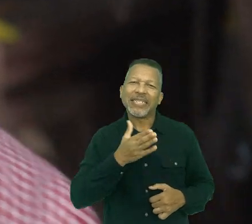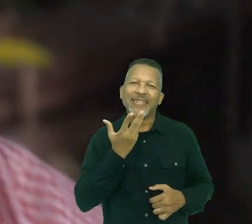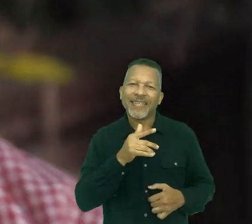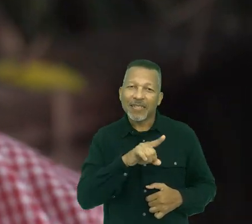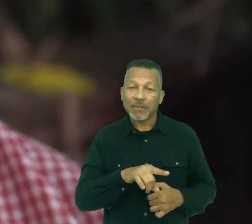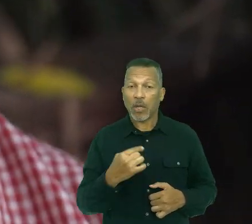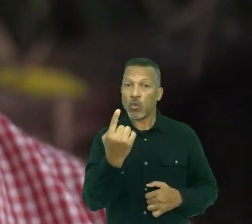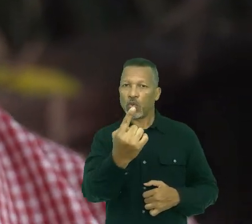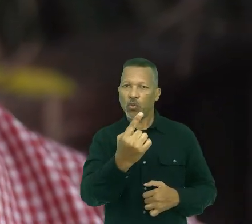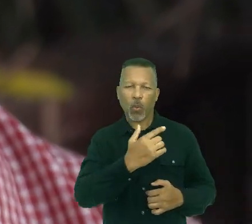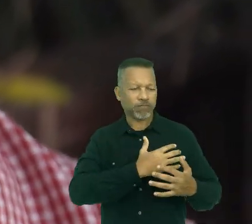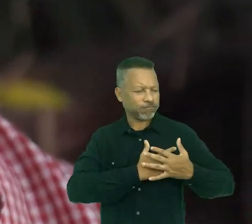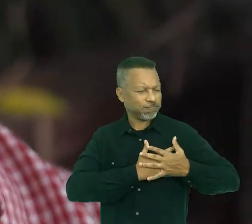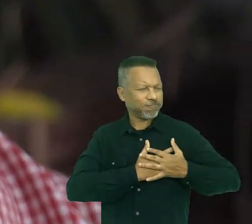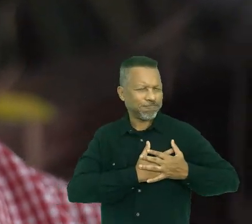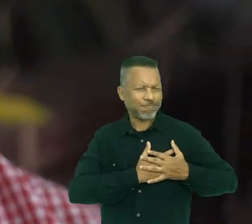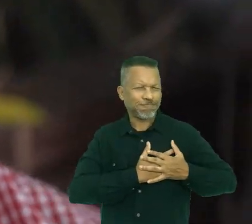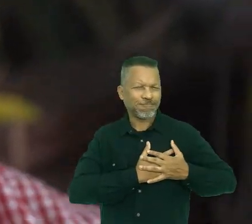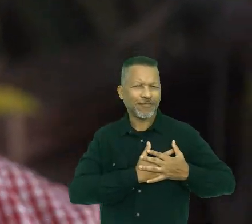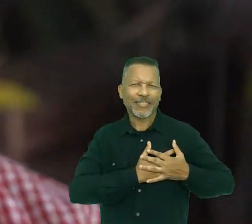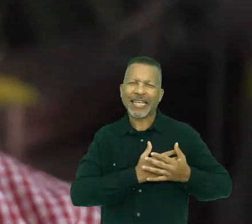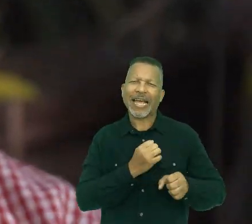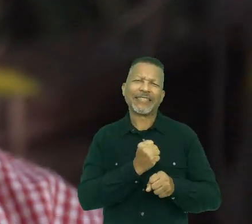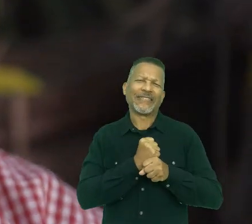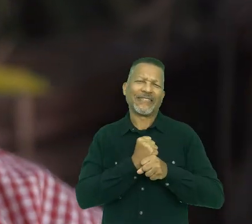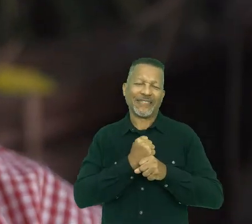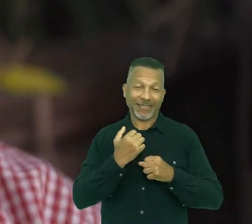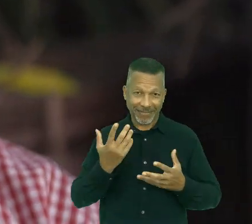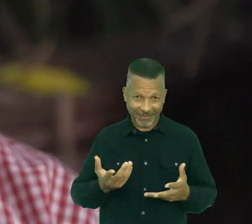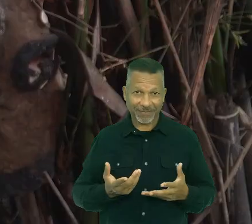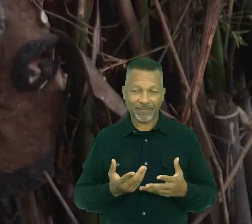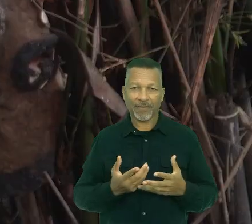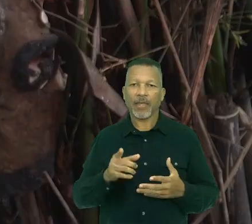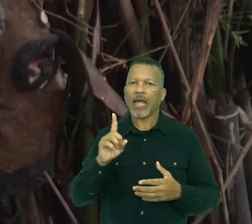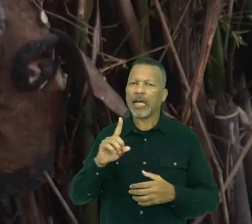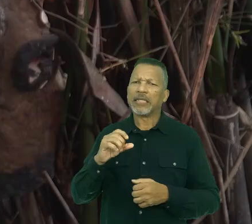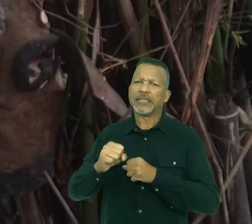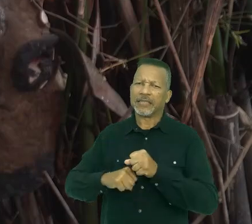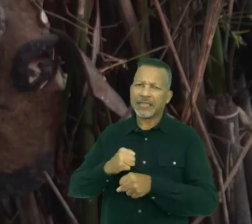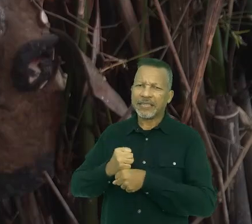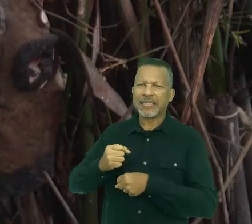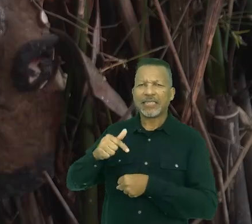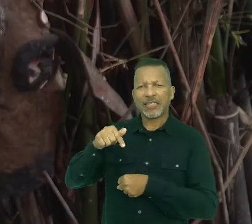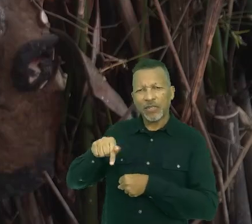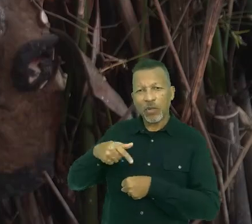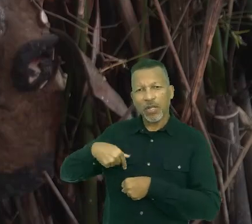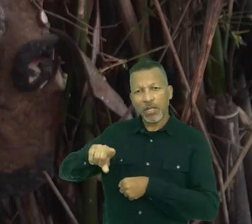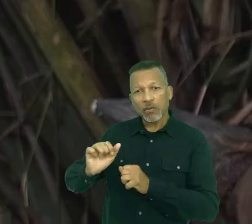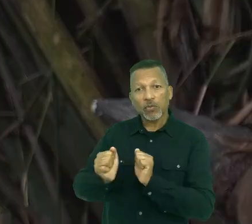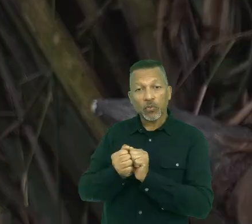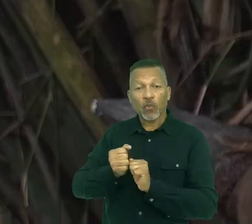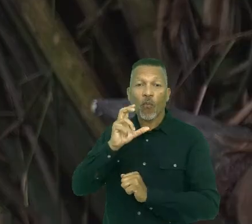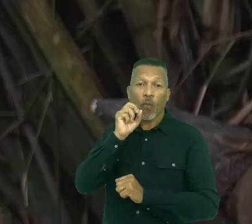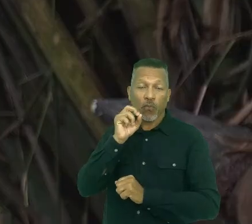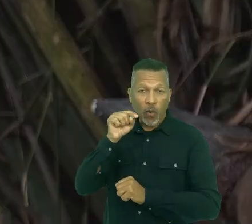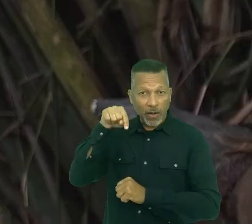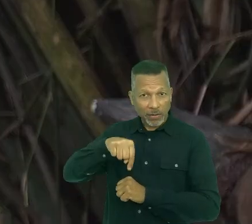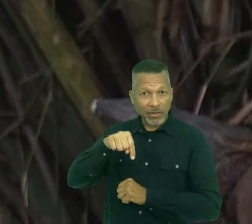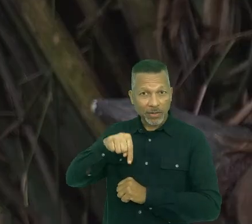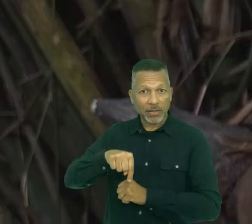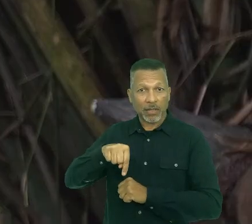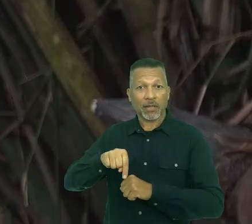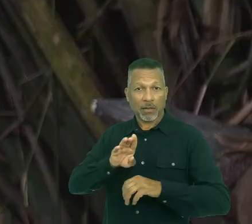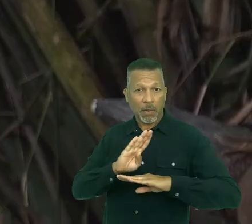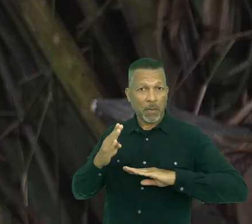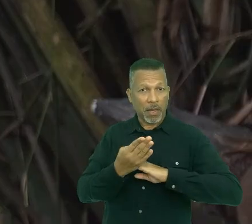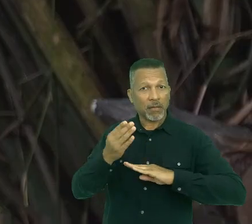especial ganhou o coração dele há muitos anos. 7 anos já acompanhava o meu avô. Aqui mesmo, na Pedra